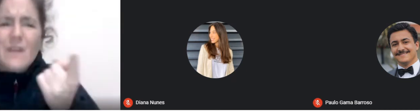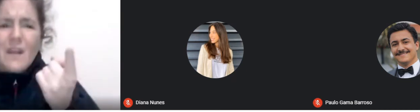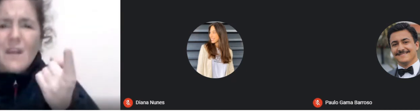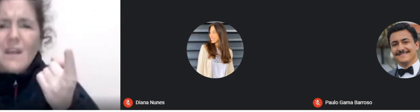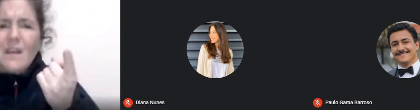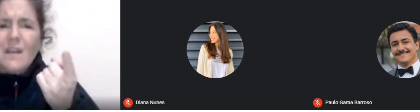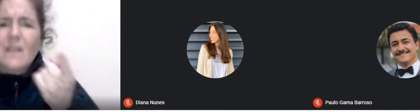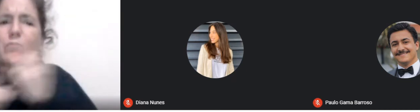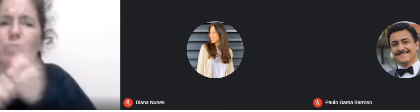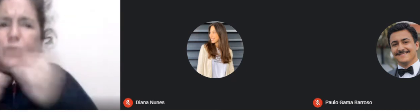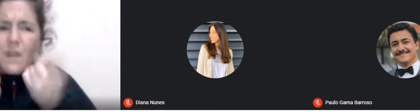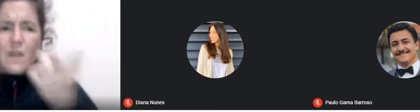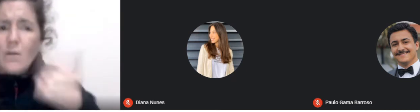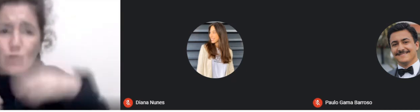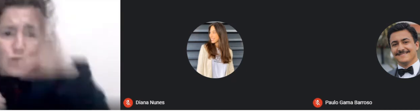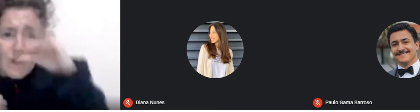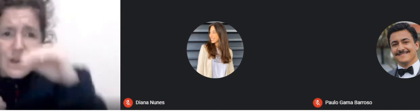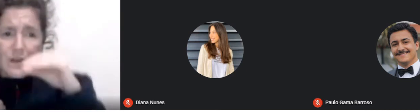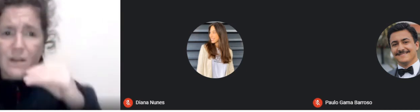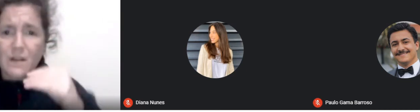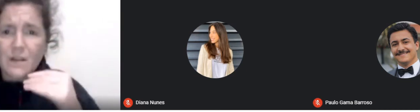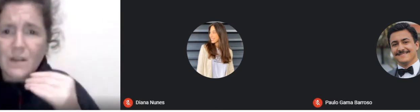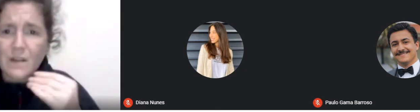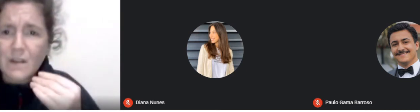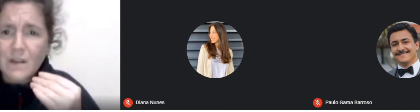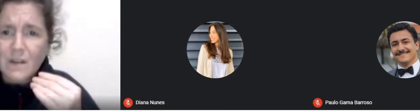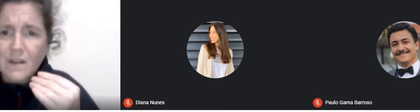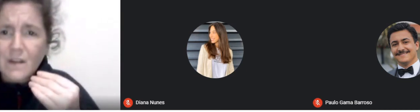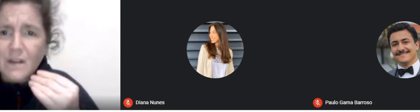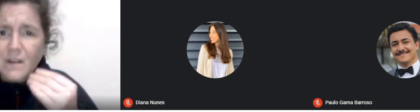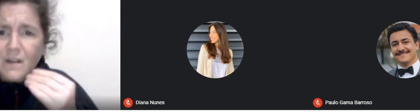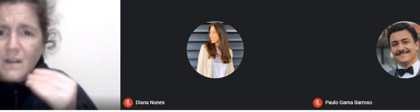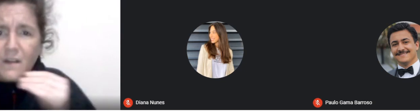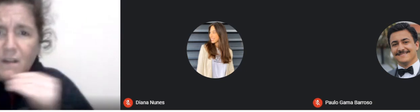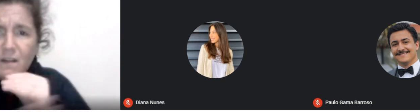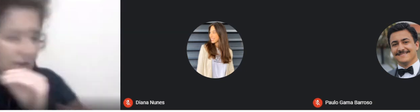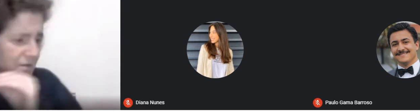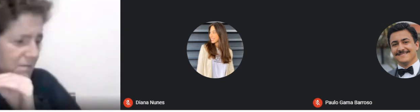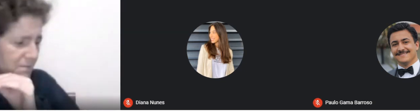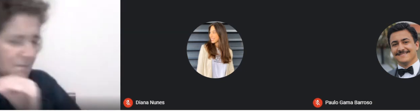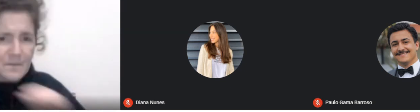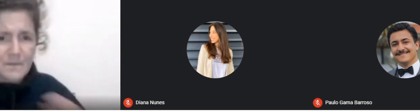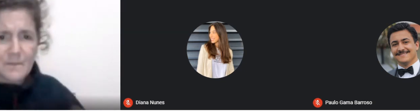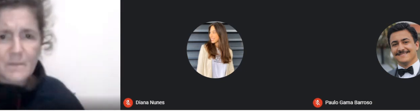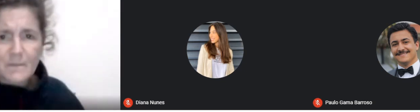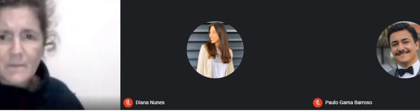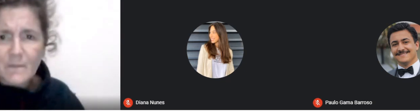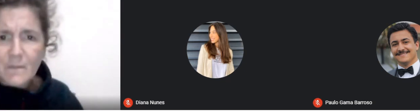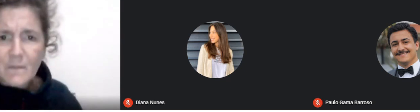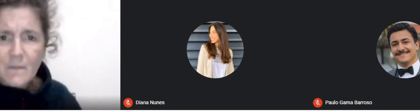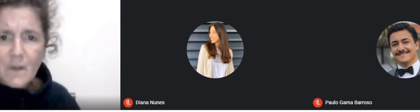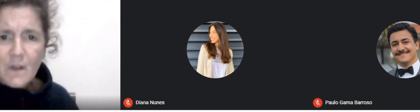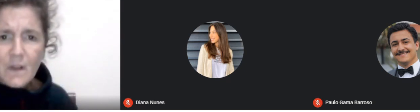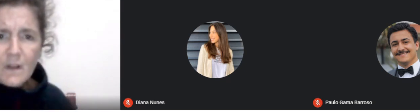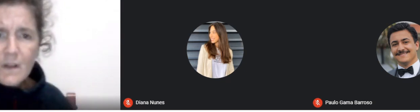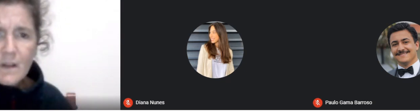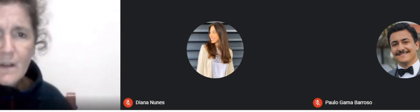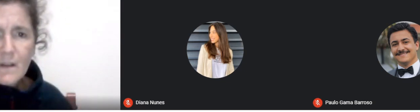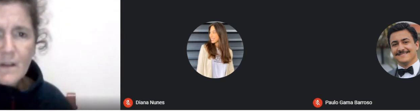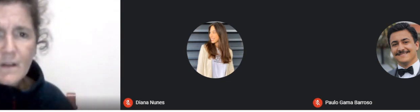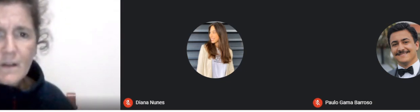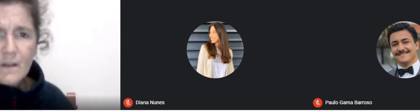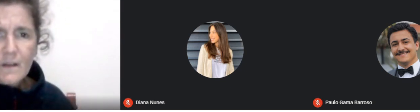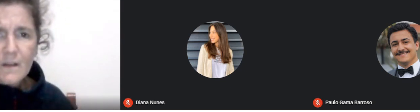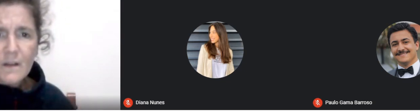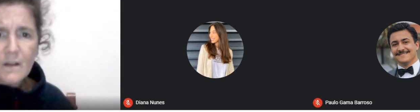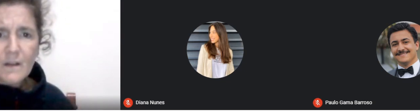Uhum. ela, ela ouvia-me. Porquê é que isto acontece? Eu não sei porque é que isto se faz. É muito, a maior parte das vezes